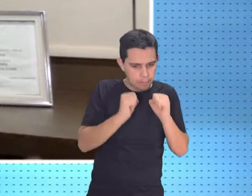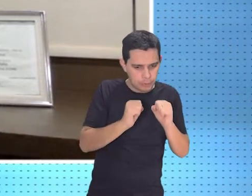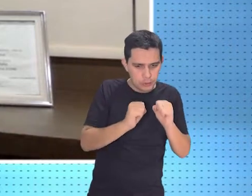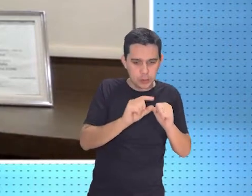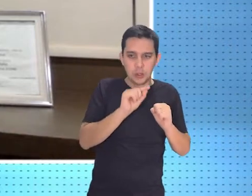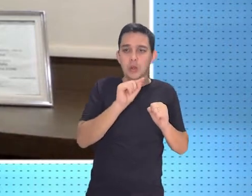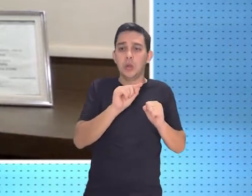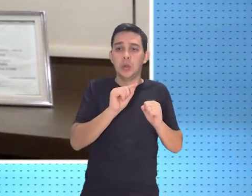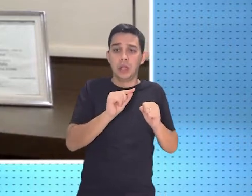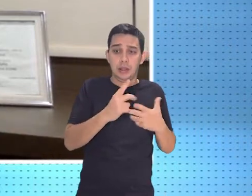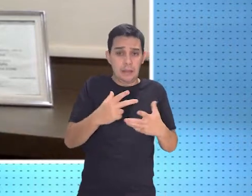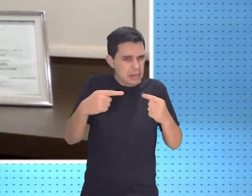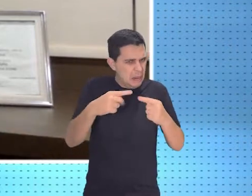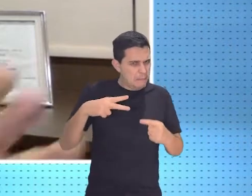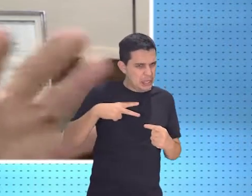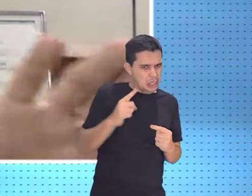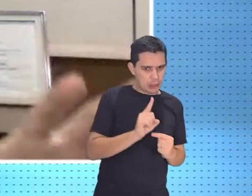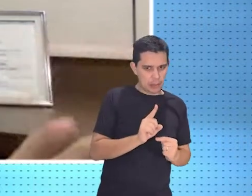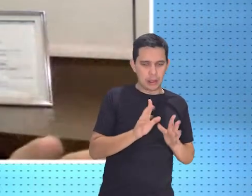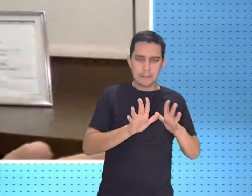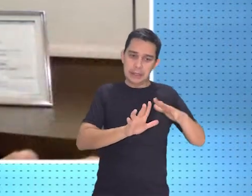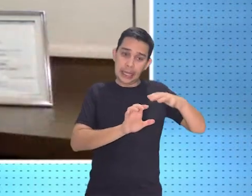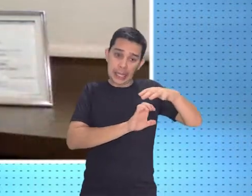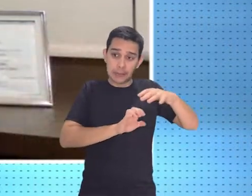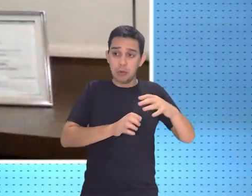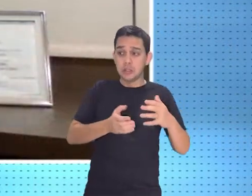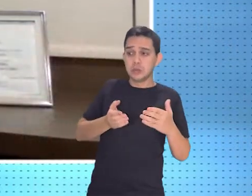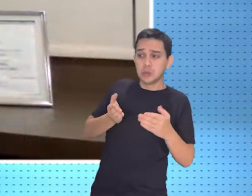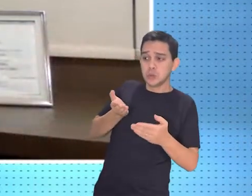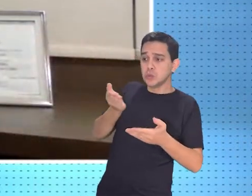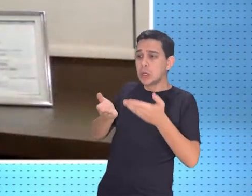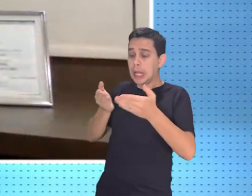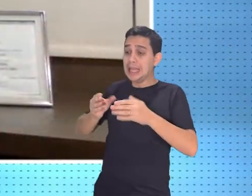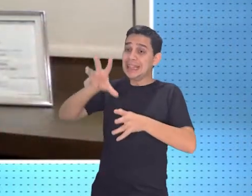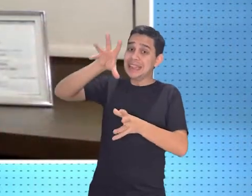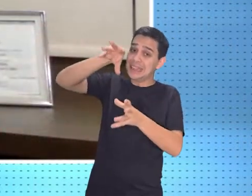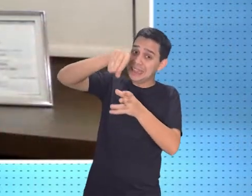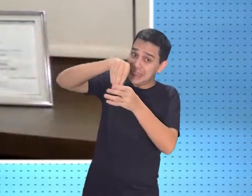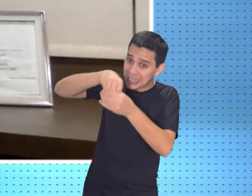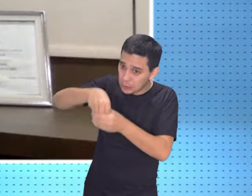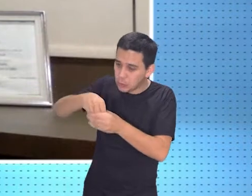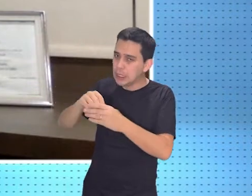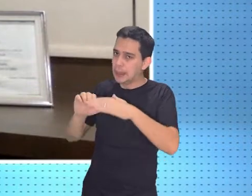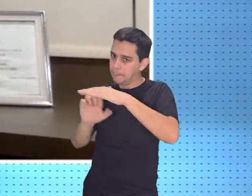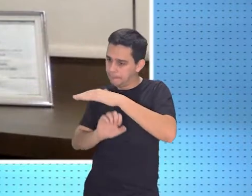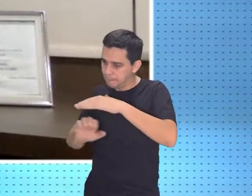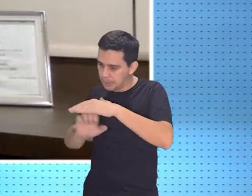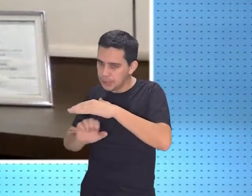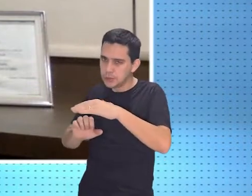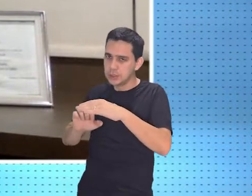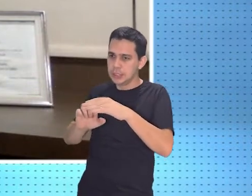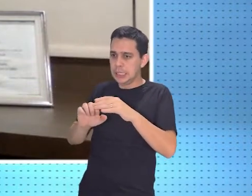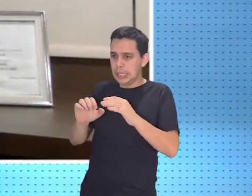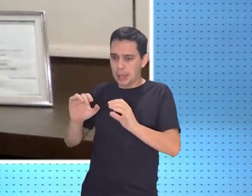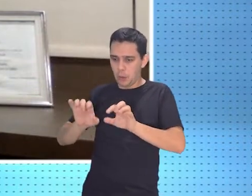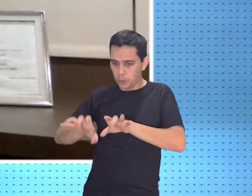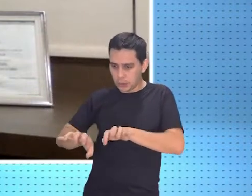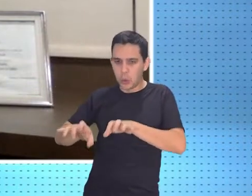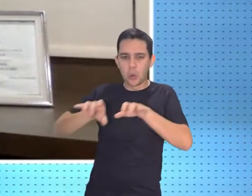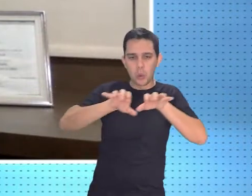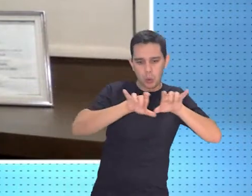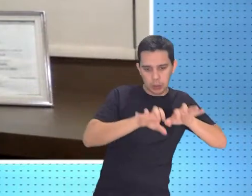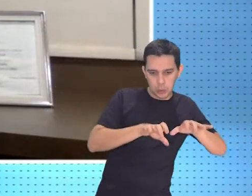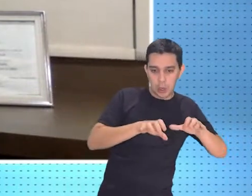e impessoal, exercer um controle sobre os e-mails, né, trocados, aqueles recebidos